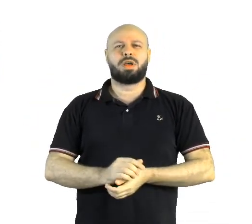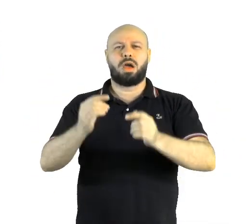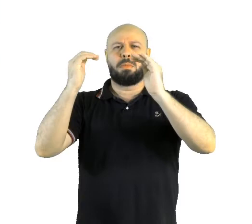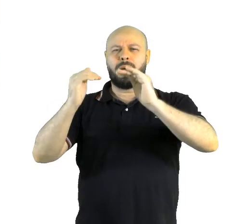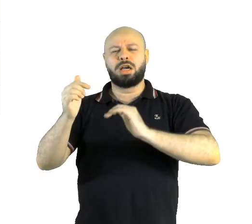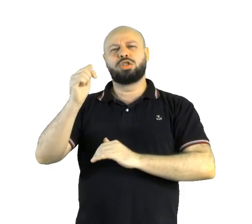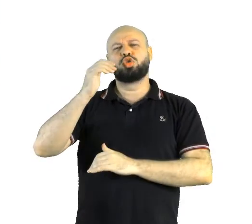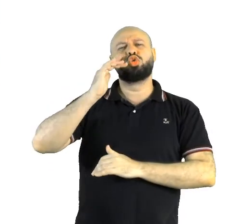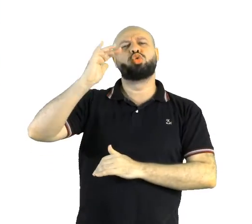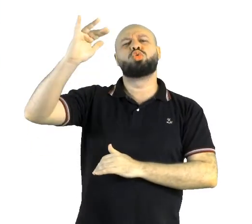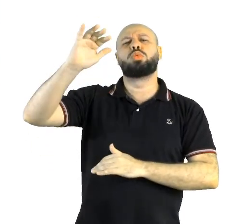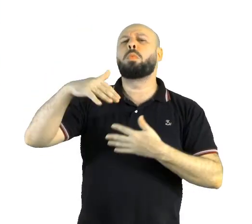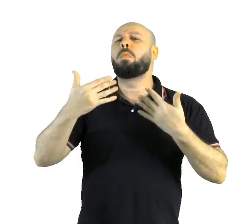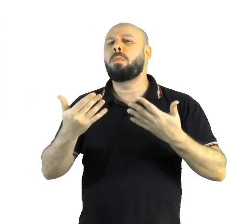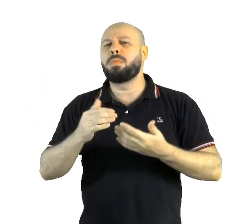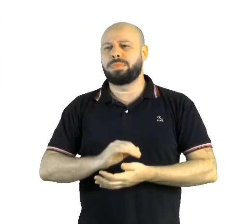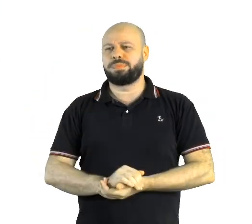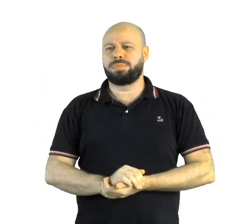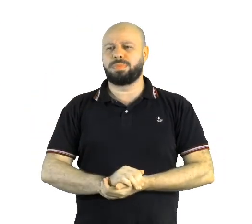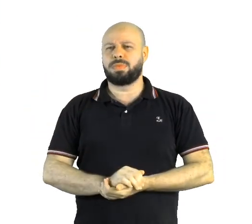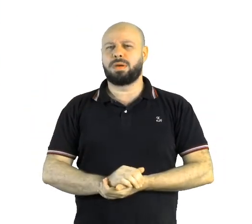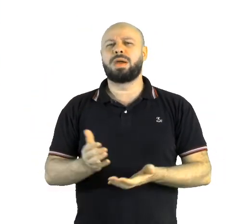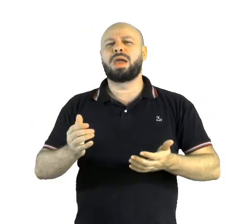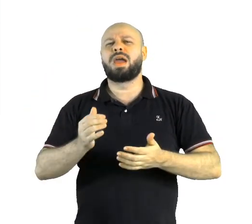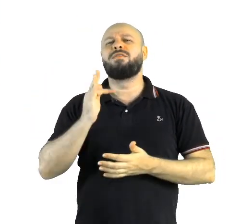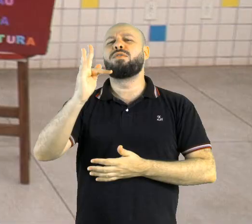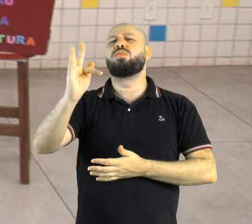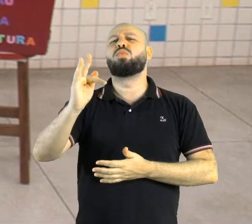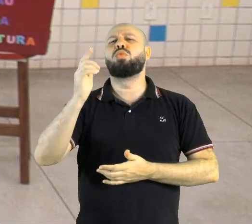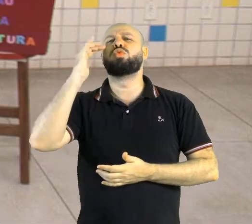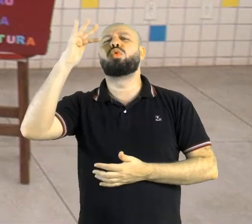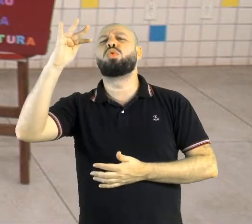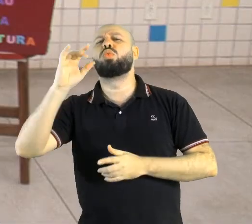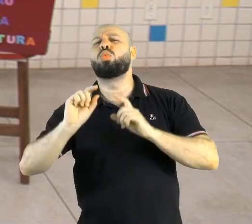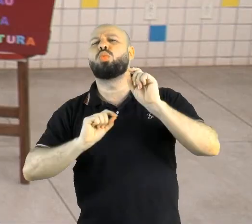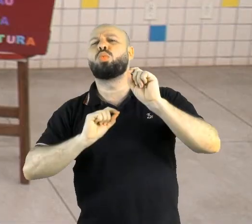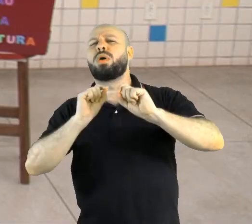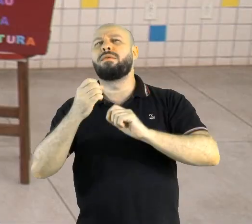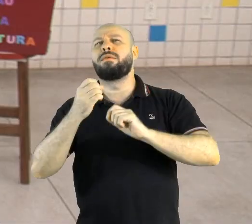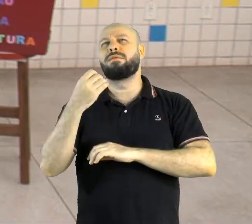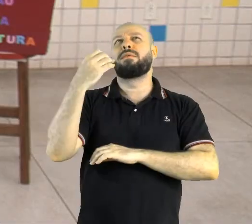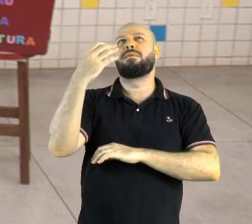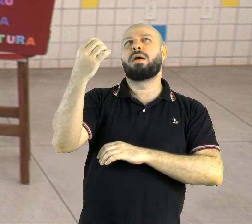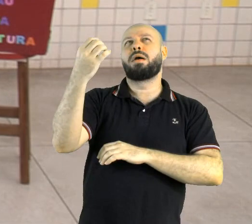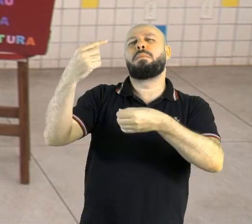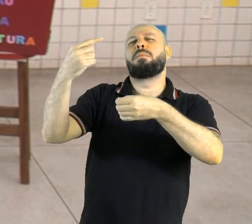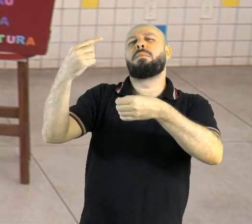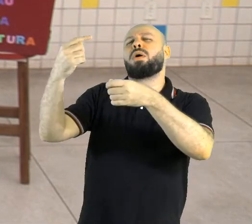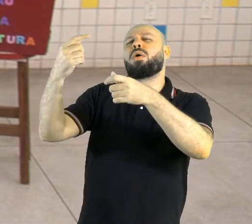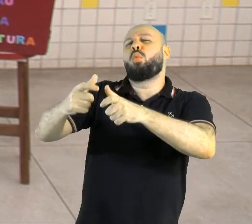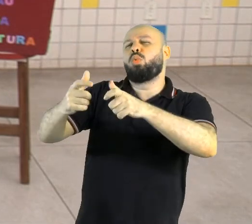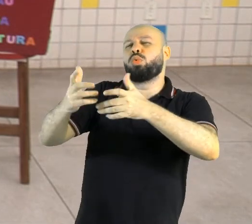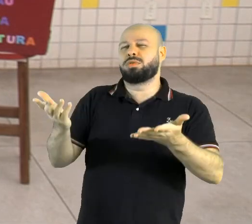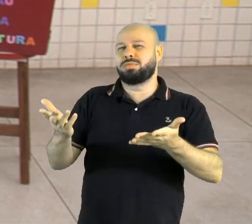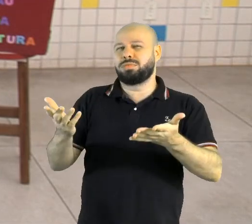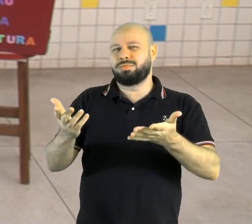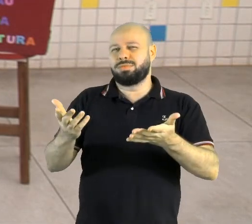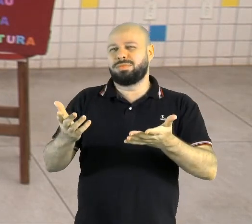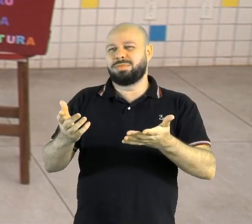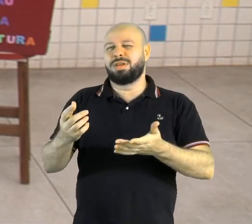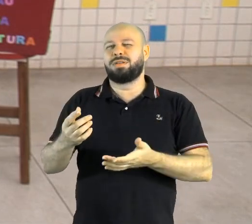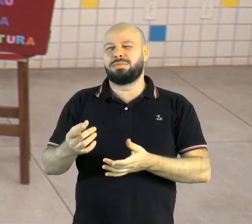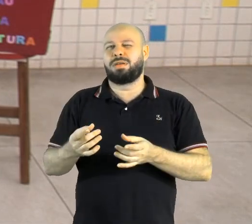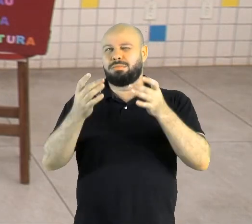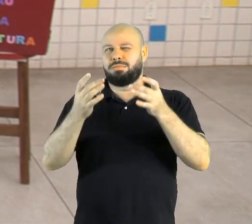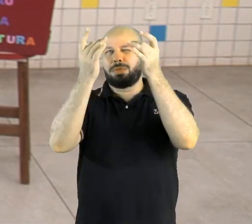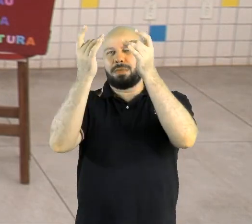tem? O que você quer ser? Que sonhos? Viajar para onde? Observou bem os detalhes